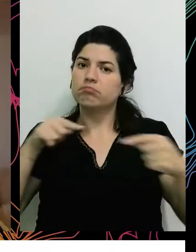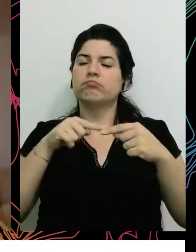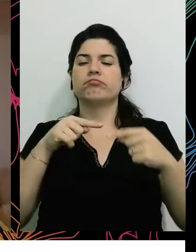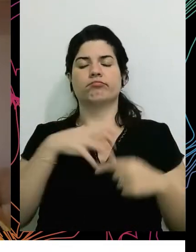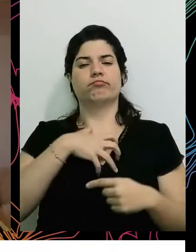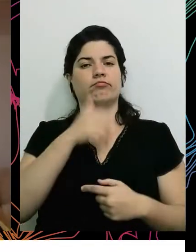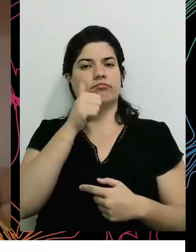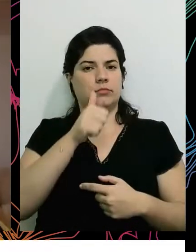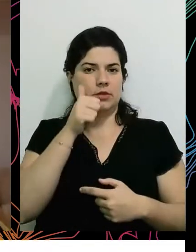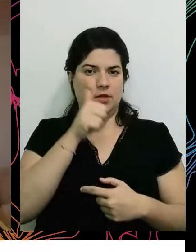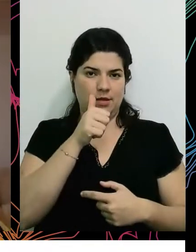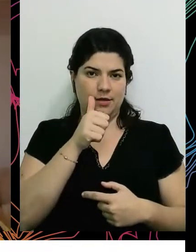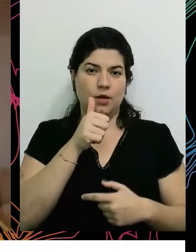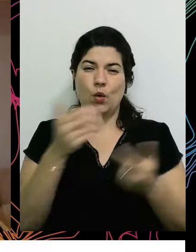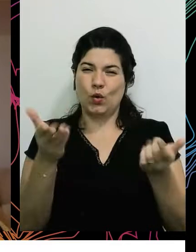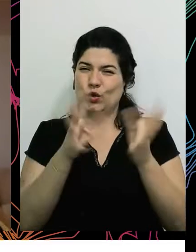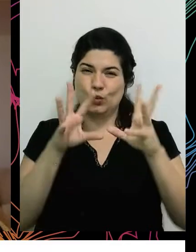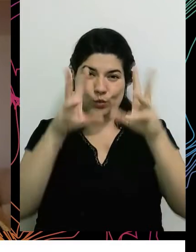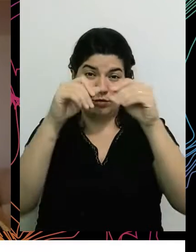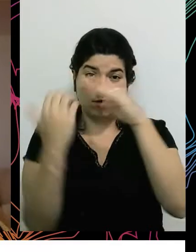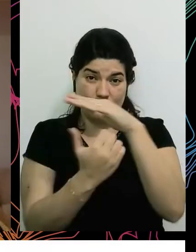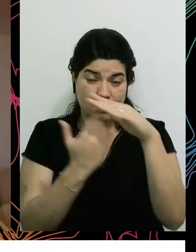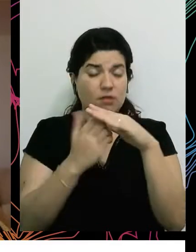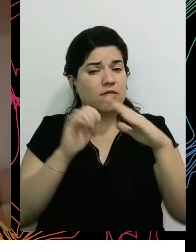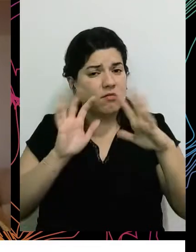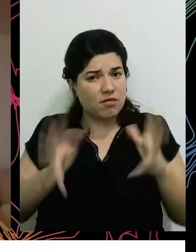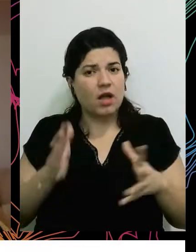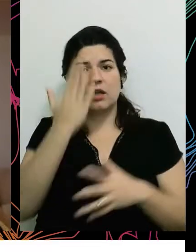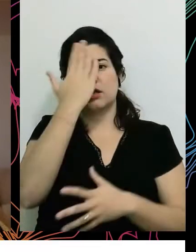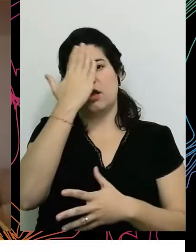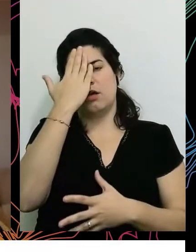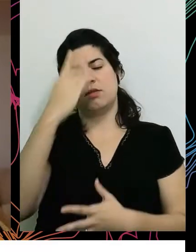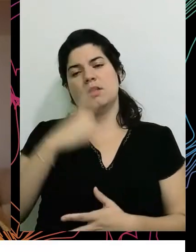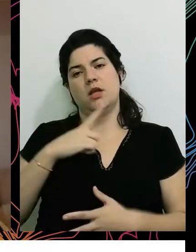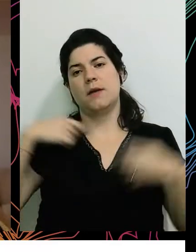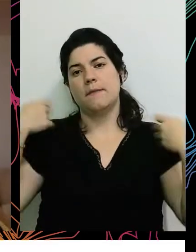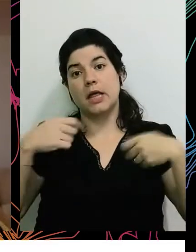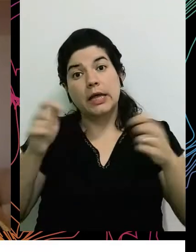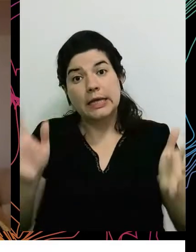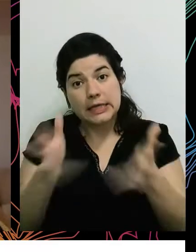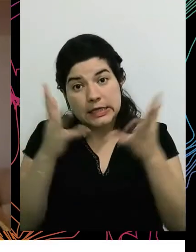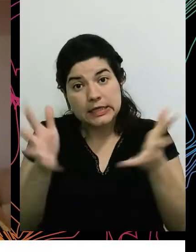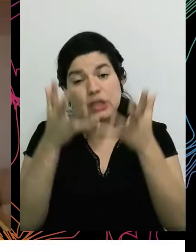hoje, todas as empresas já se dão conta disso e incentivam, então,